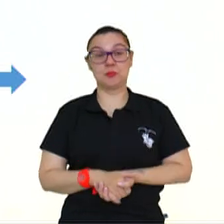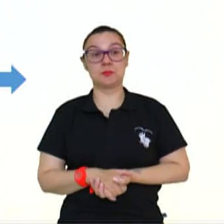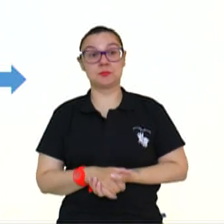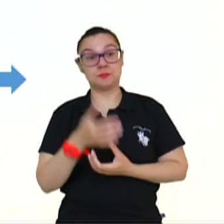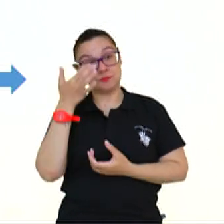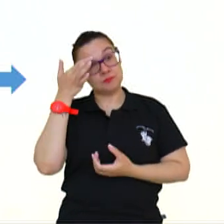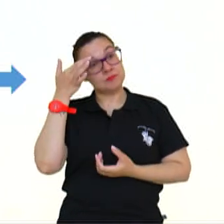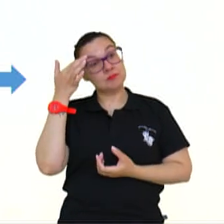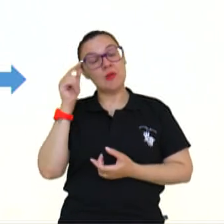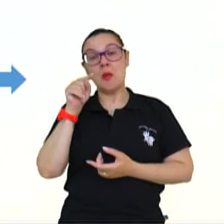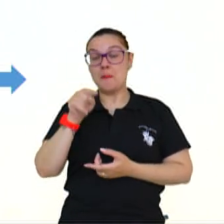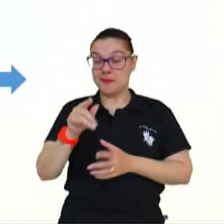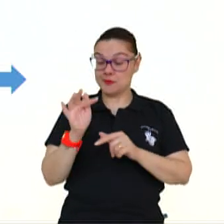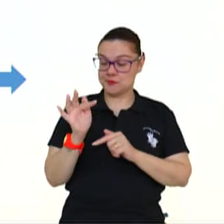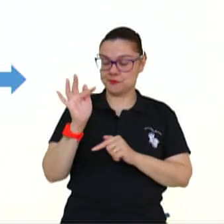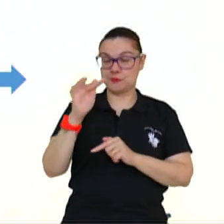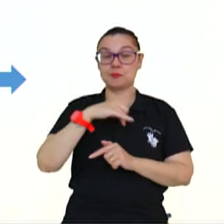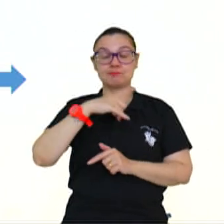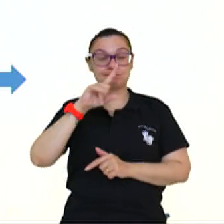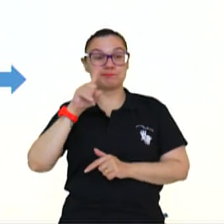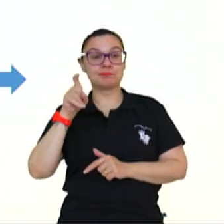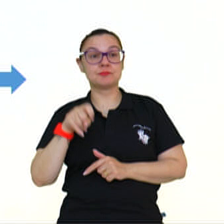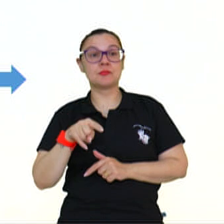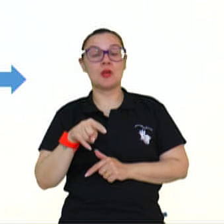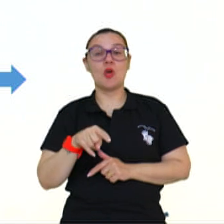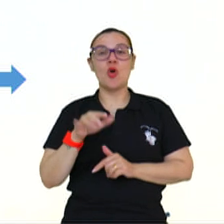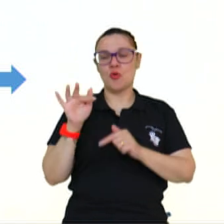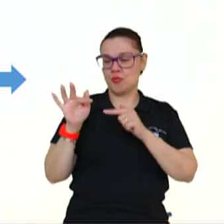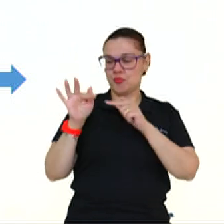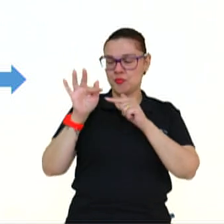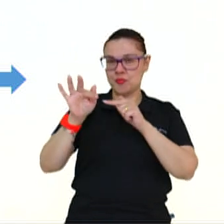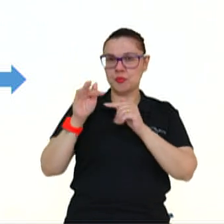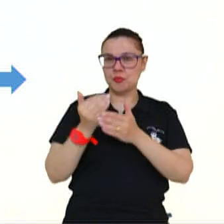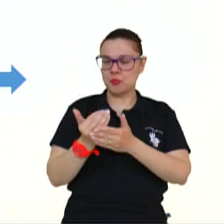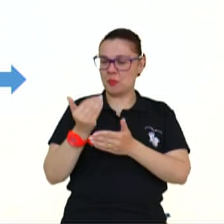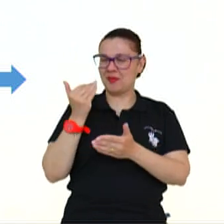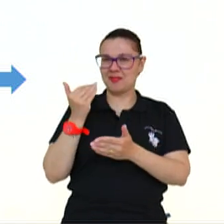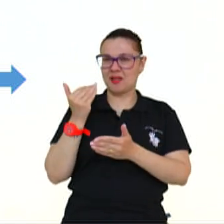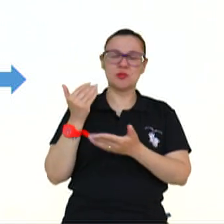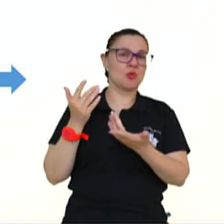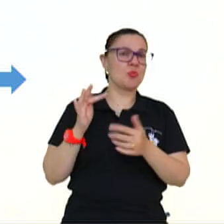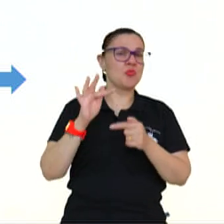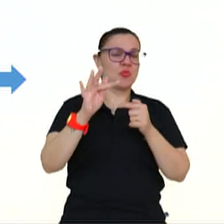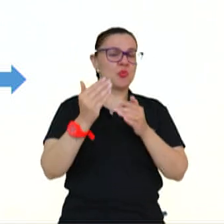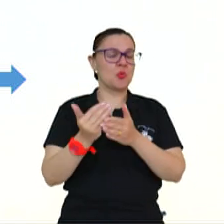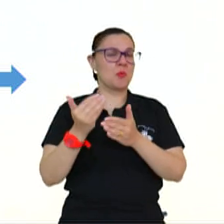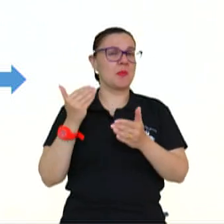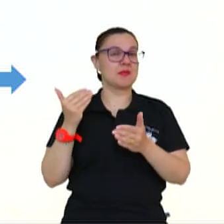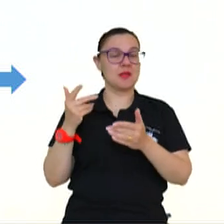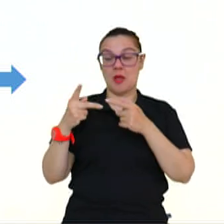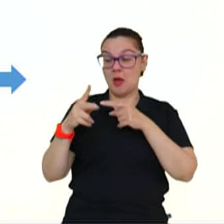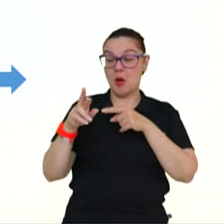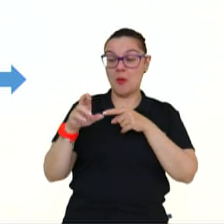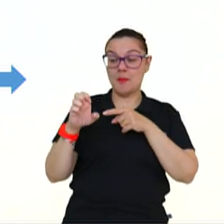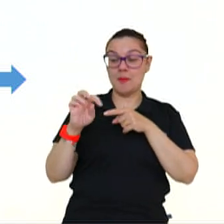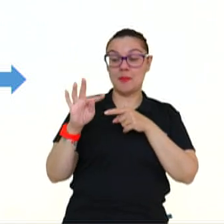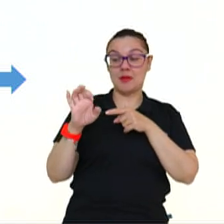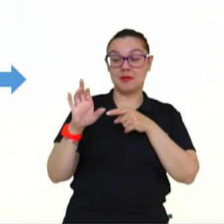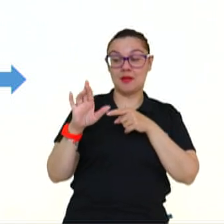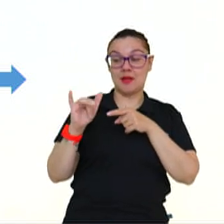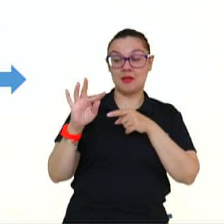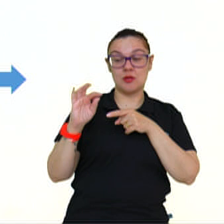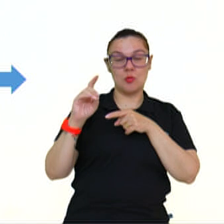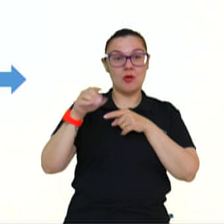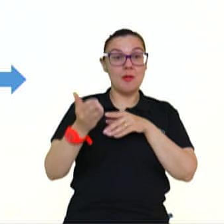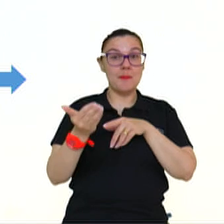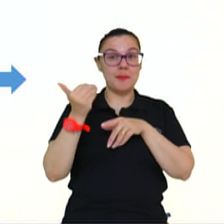Só que temos uma peculiaridade, meus amigos, aqui. Temos o futuro do pretérito. Olha que coisa maluca, futuro do pretérito. Pretérito quer dizer passado.